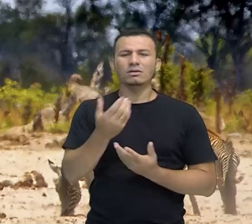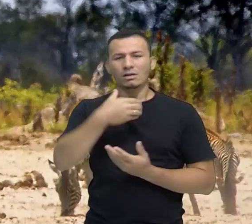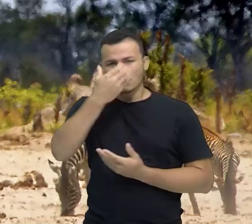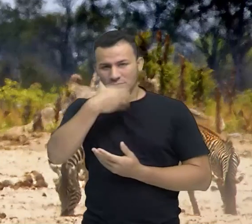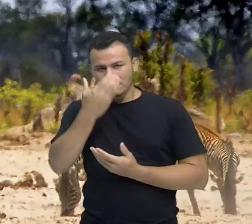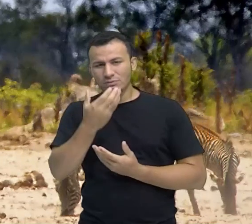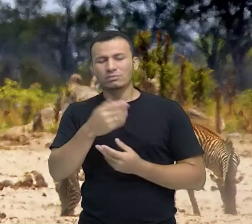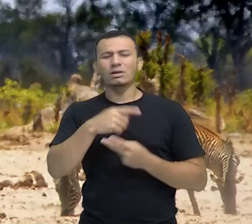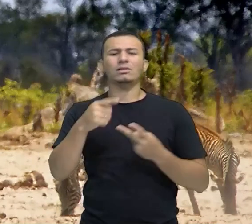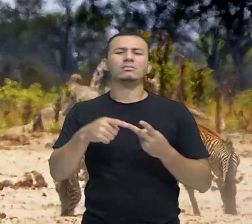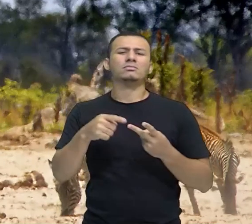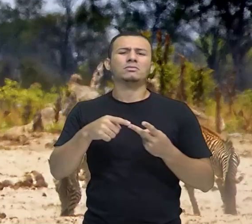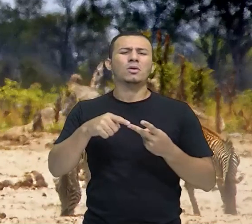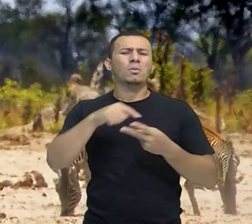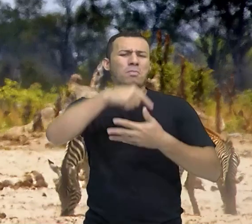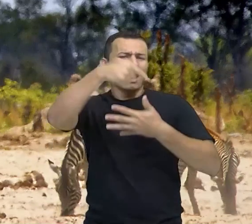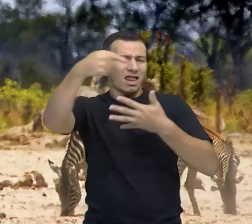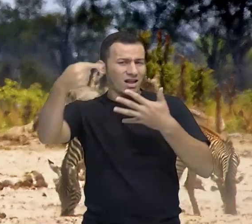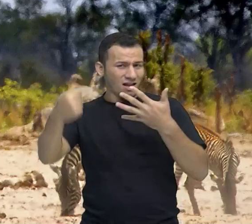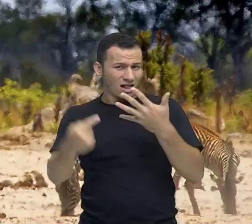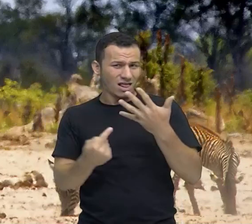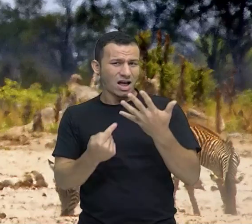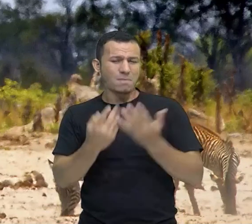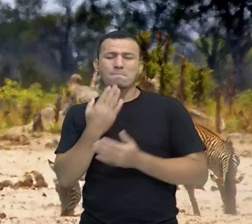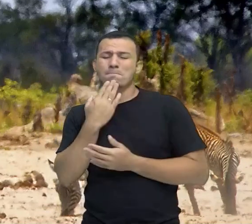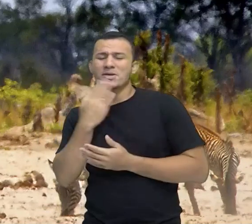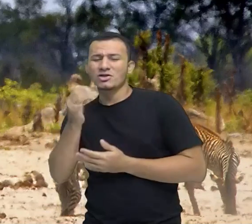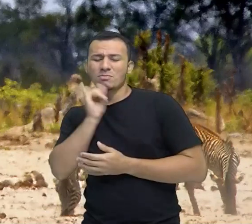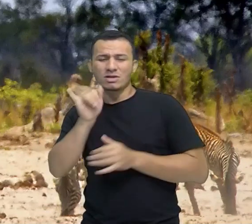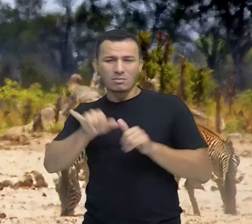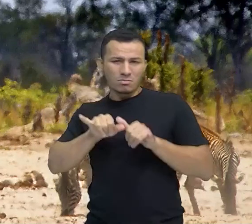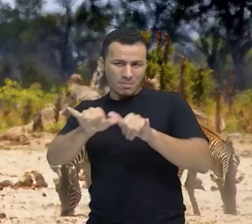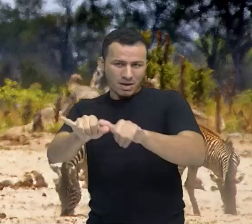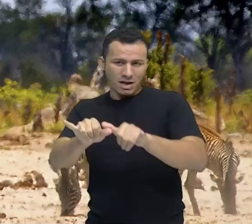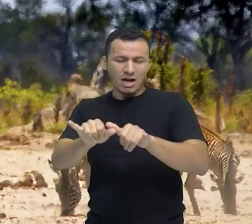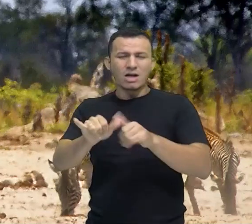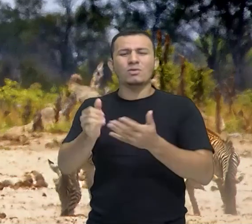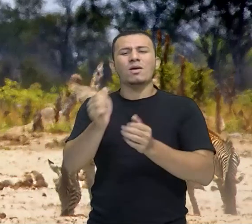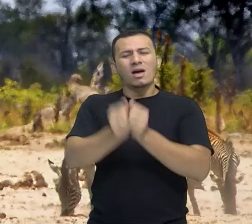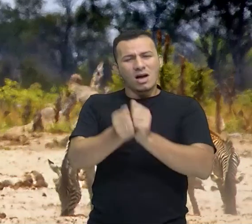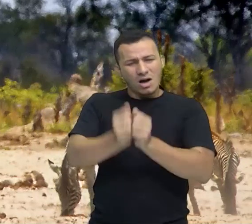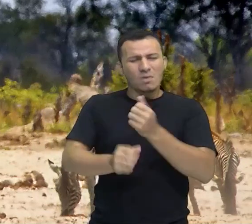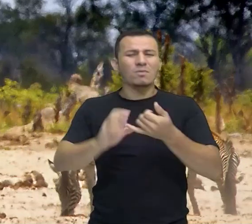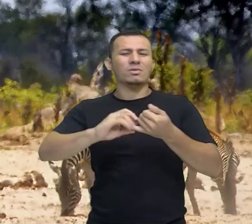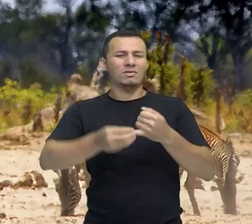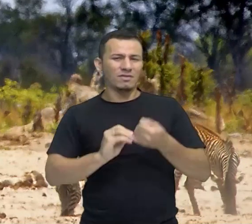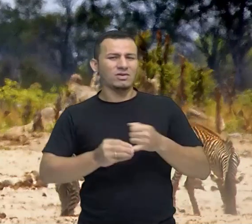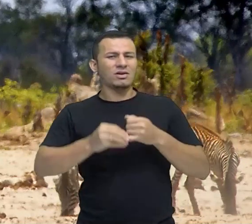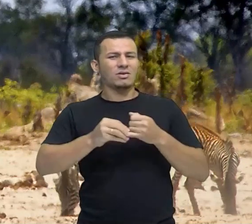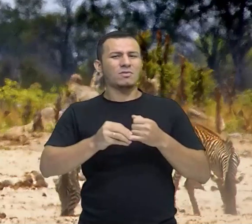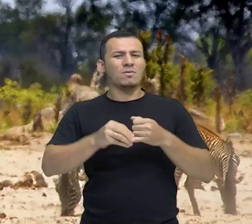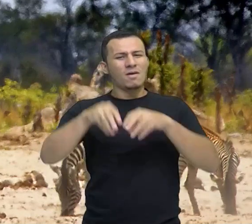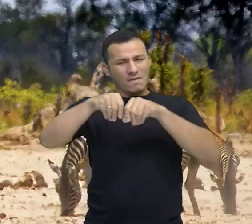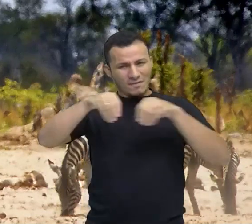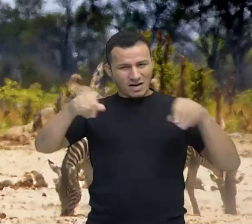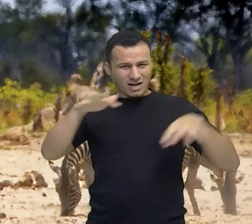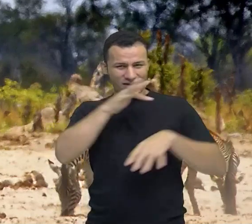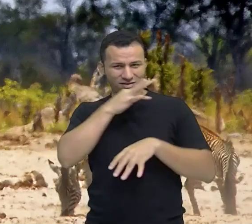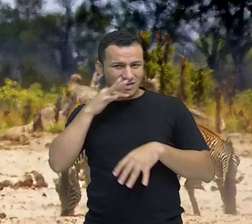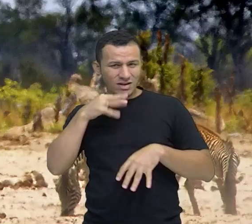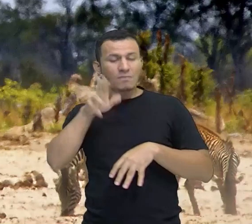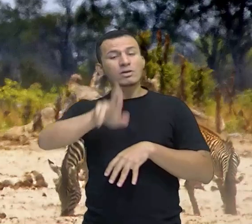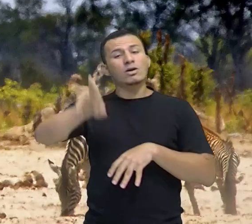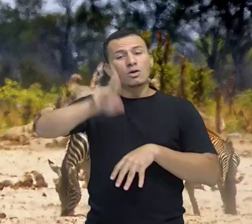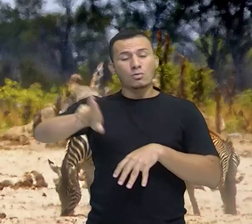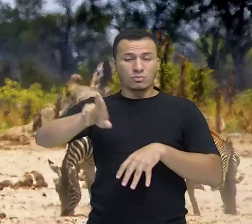um cereal, quando você vai ao mercado para a mamãe e pede 1 quilo de feijão, 1 quilo de arroz, 1 quilo de farinha, você está usando as unidades